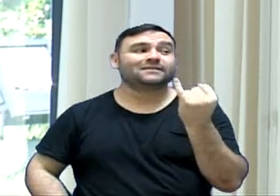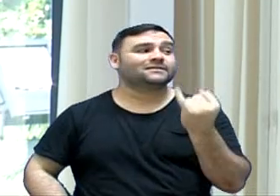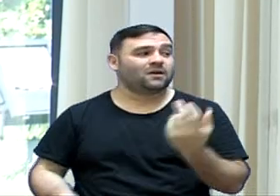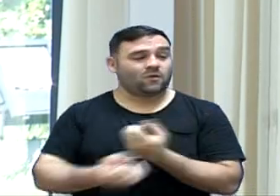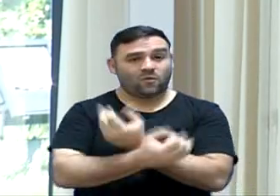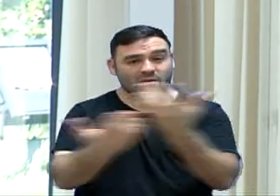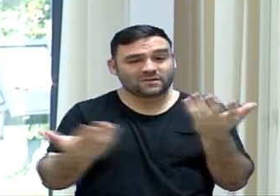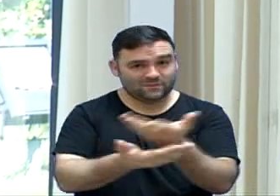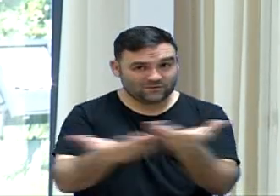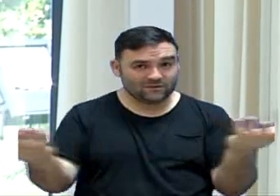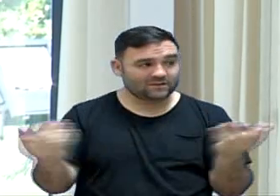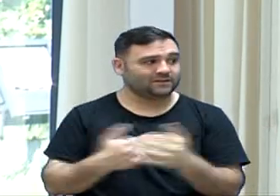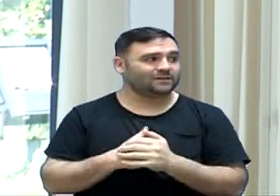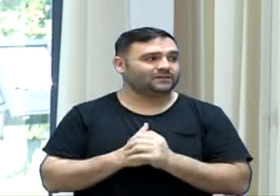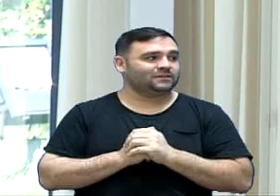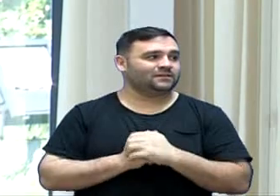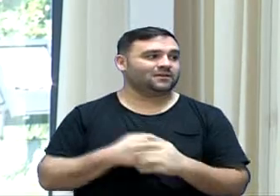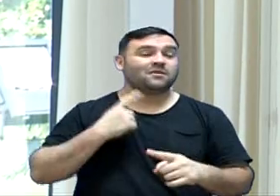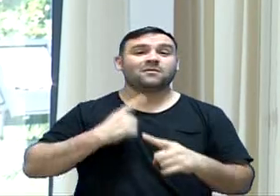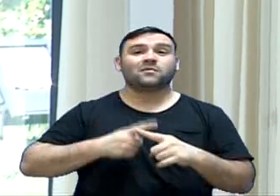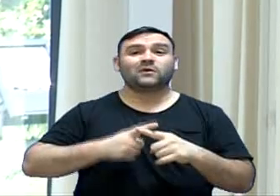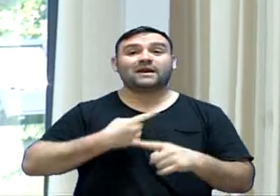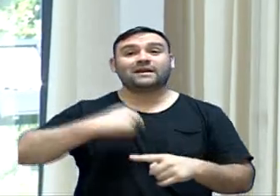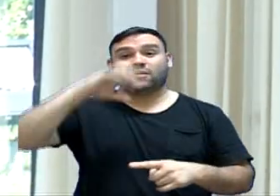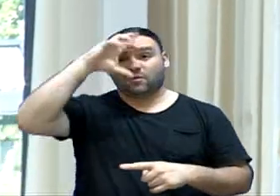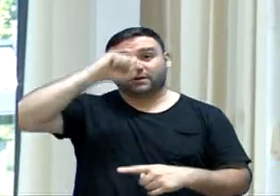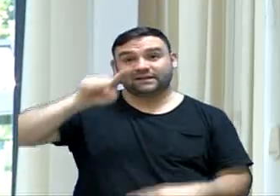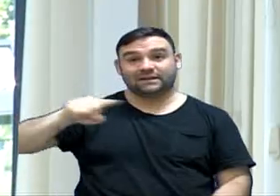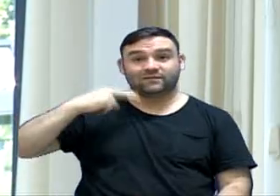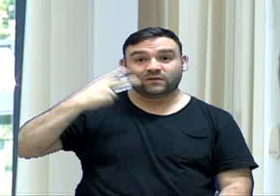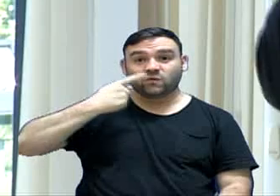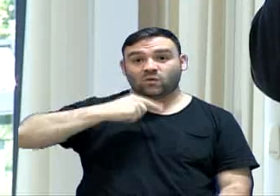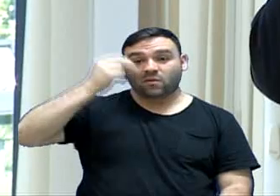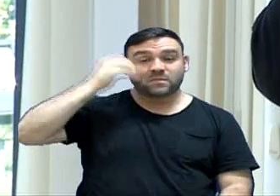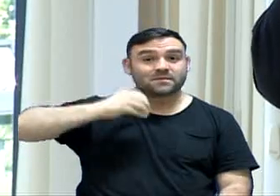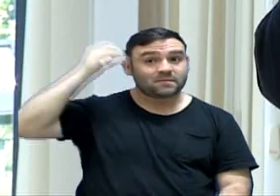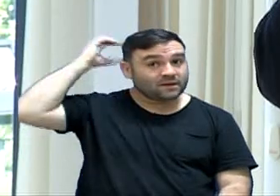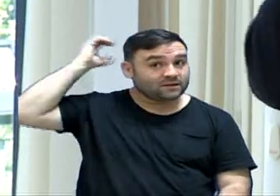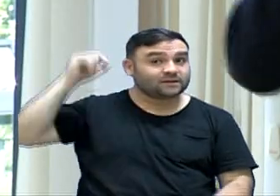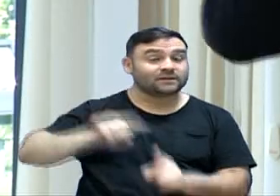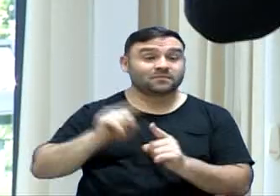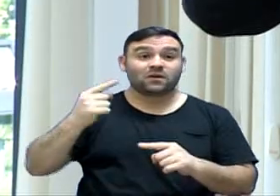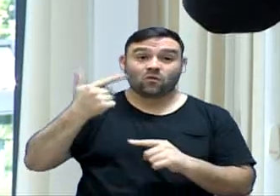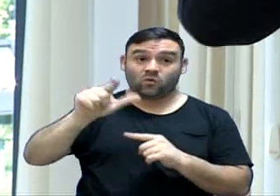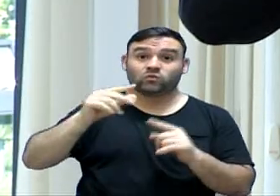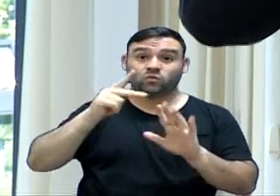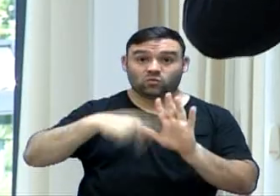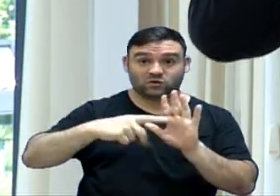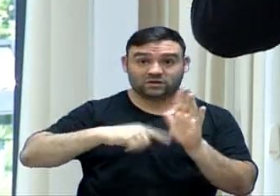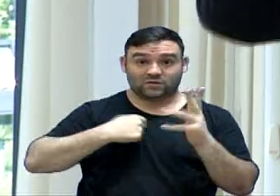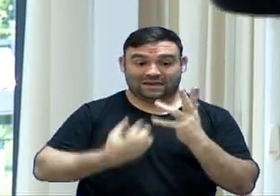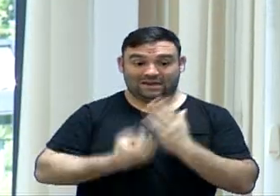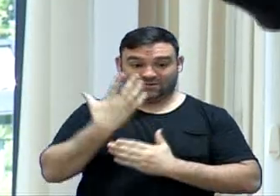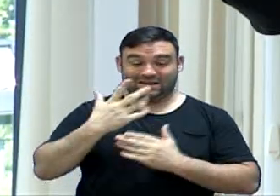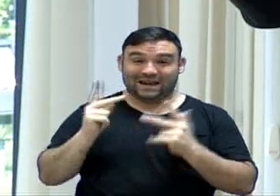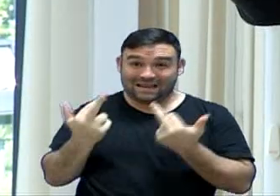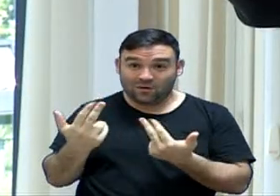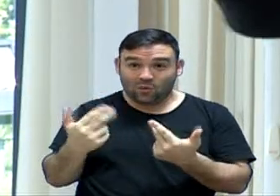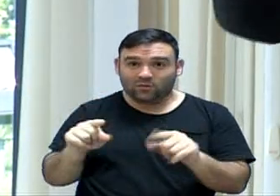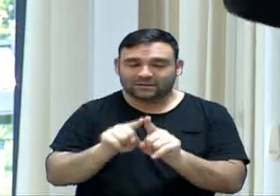Vossa Excelência, porque eu aprendi isso com o vereador Péricles, e o próximo projeto de lei que eu for criar nessa